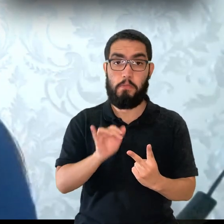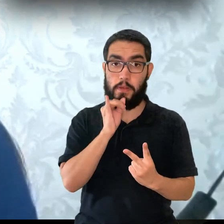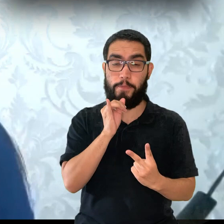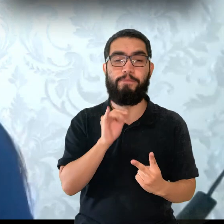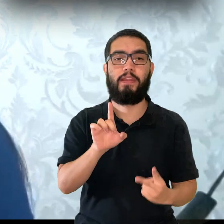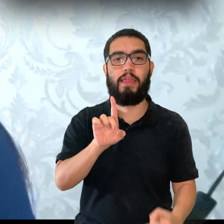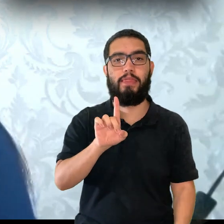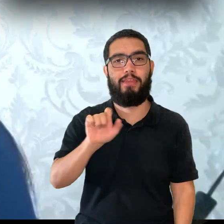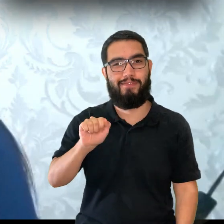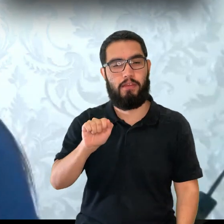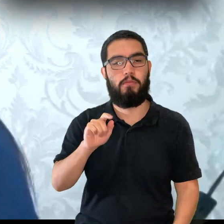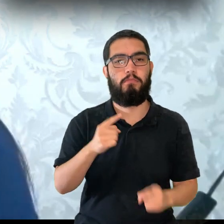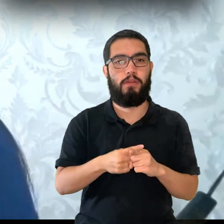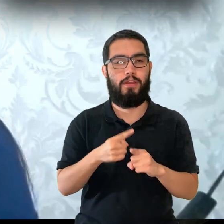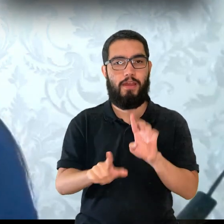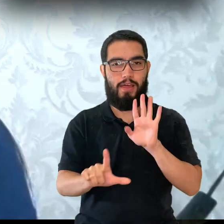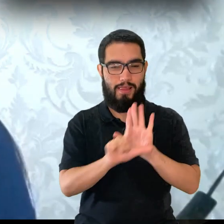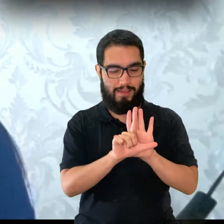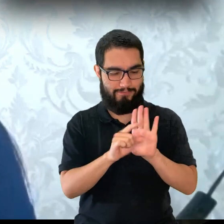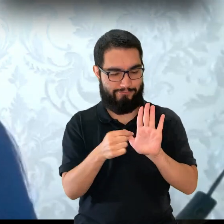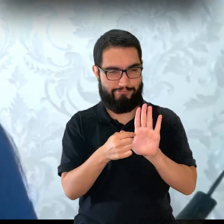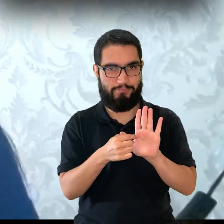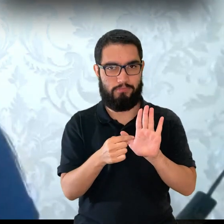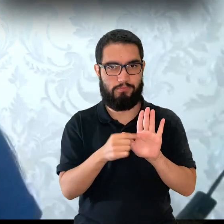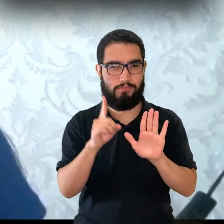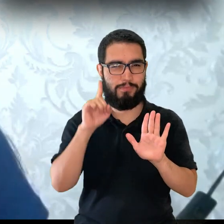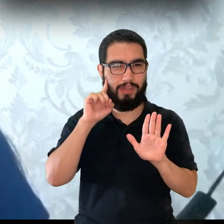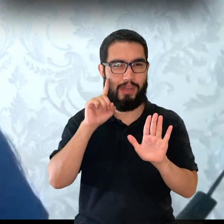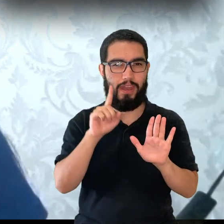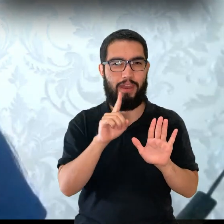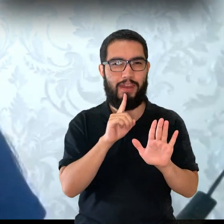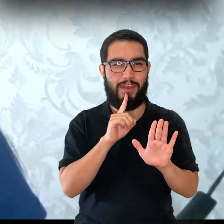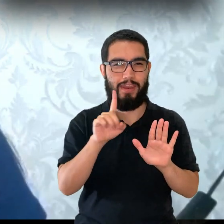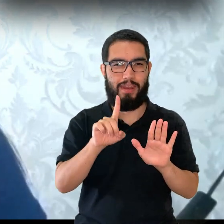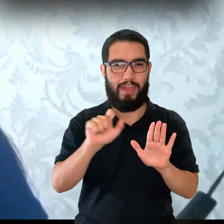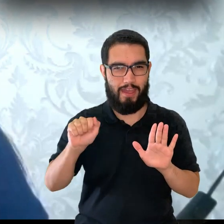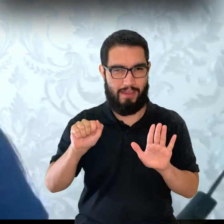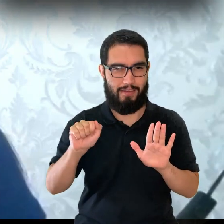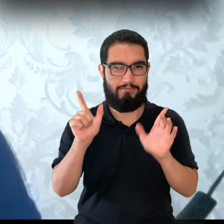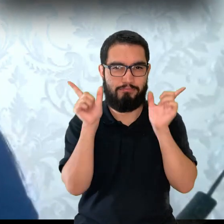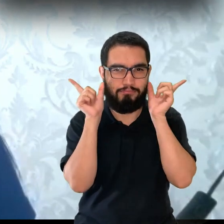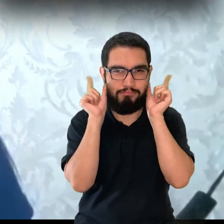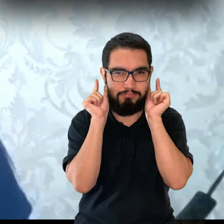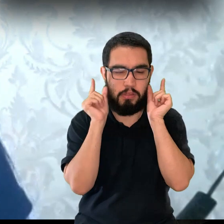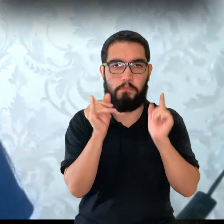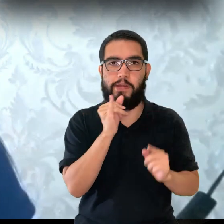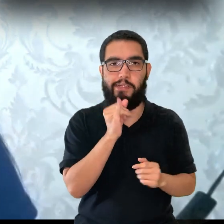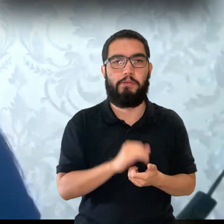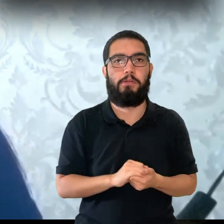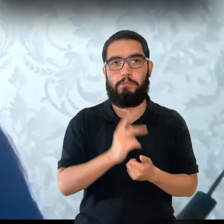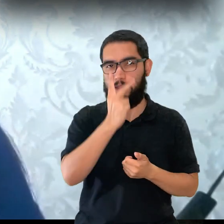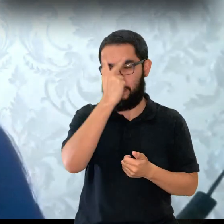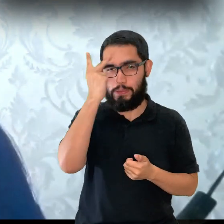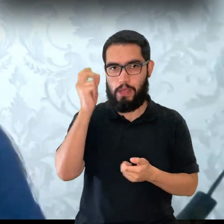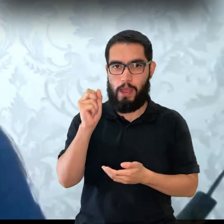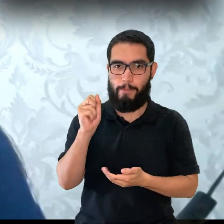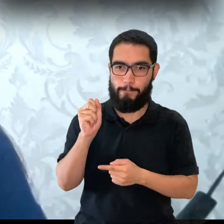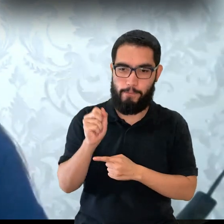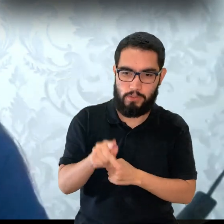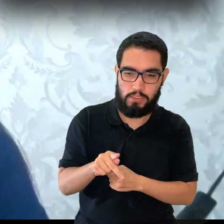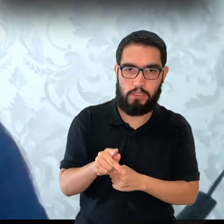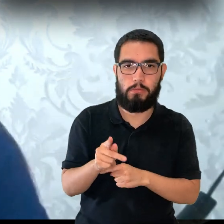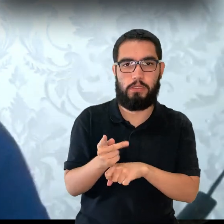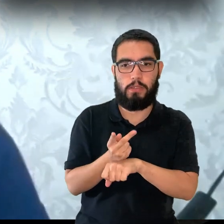que a pessoa tem deficiência auditiva, porque por lei, né? E até quando você vai procurar uma aposentadoria por deficiência